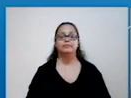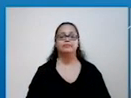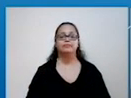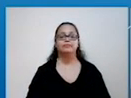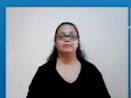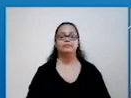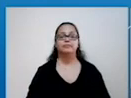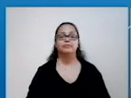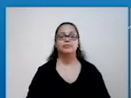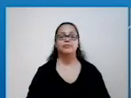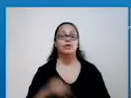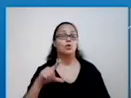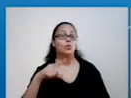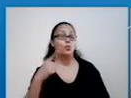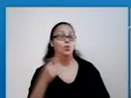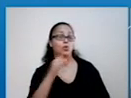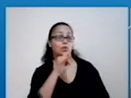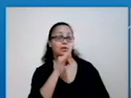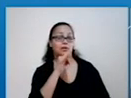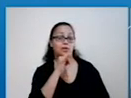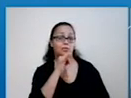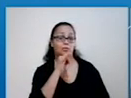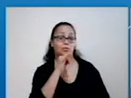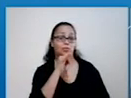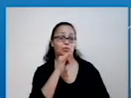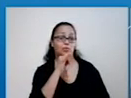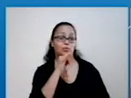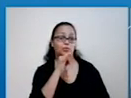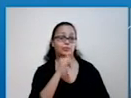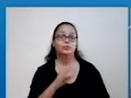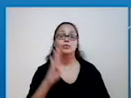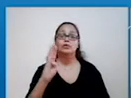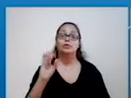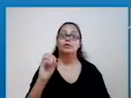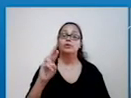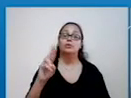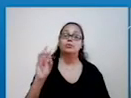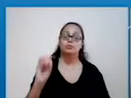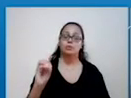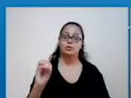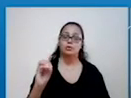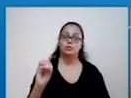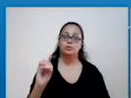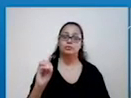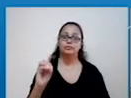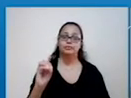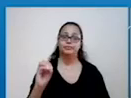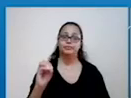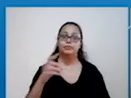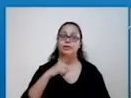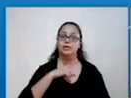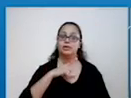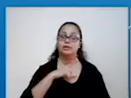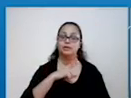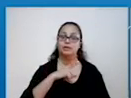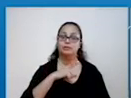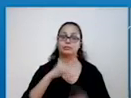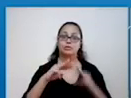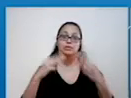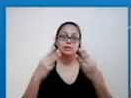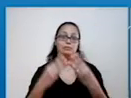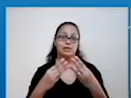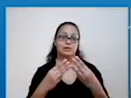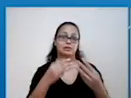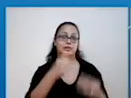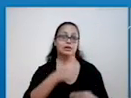Um outro exemplo de isótons, o elemento boro e o berílio. No elemento boro, nós temos aqui o número de massa